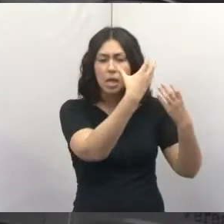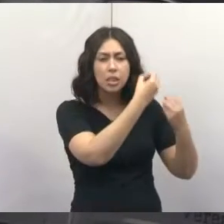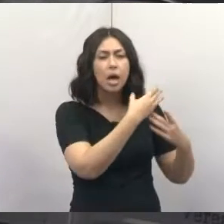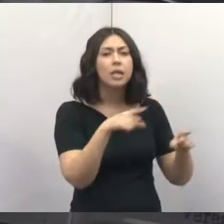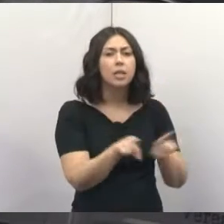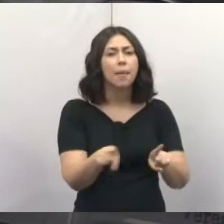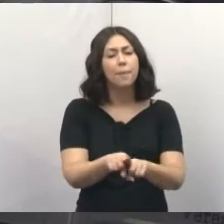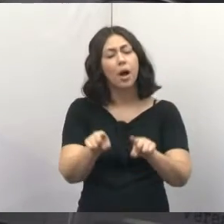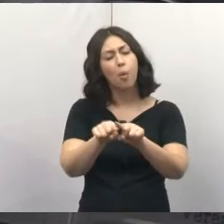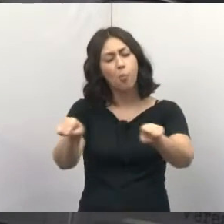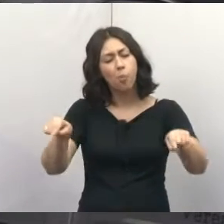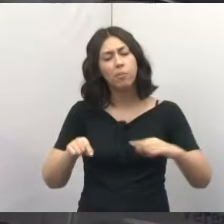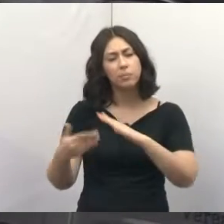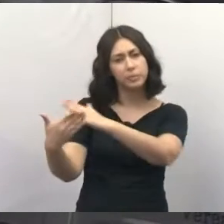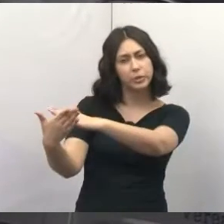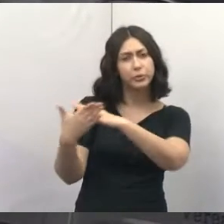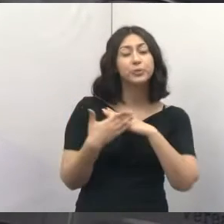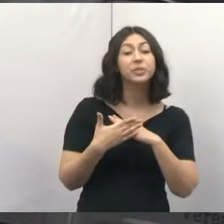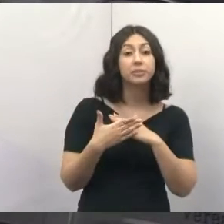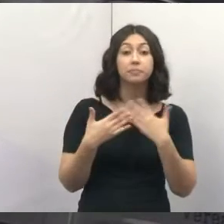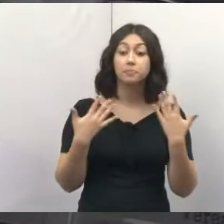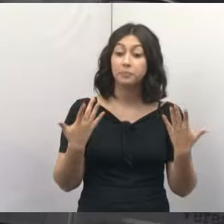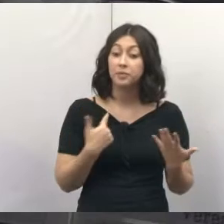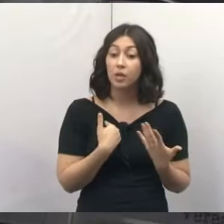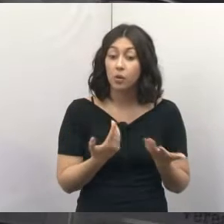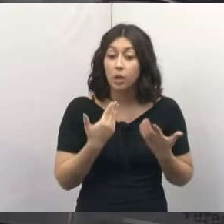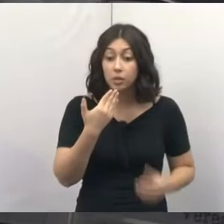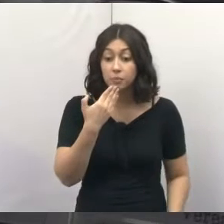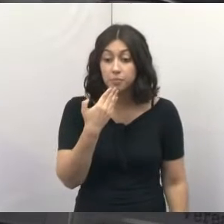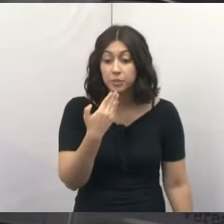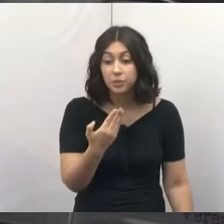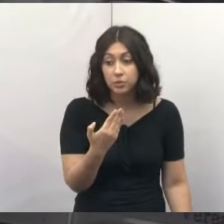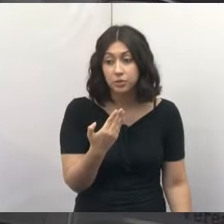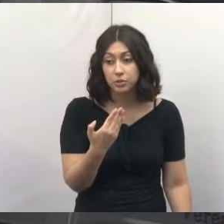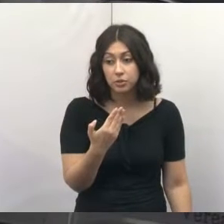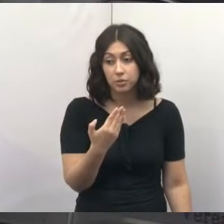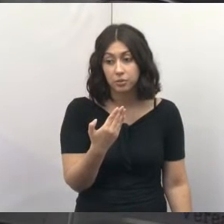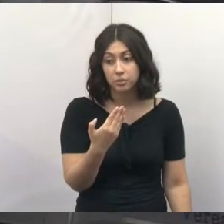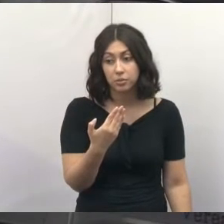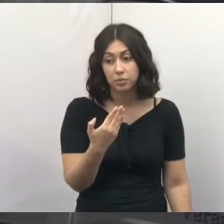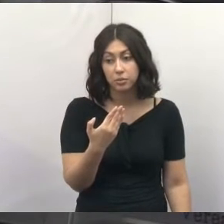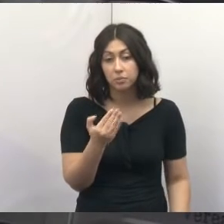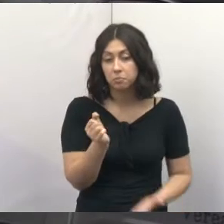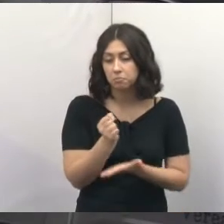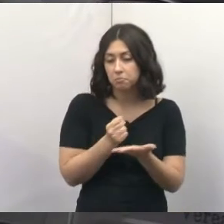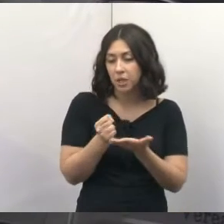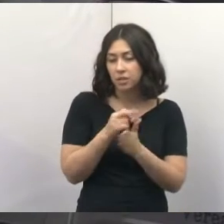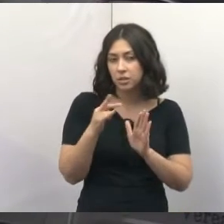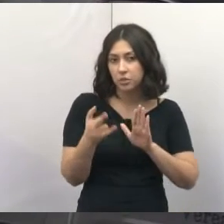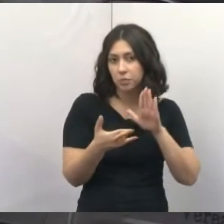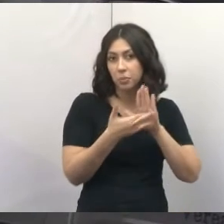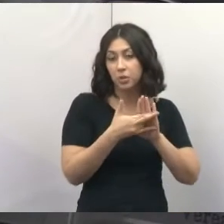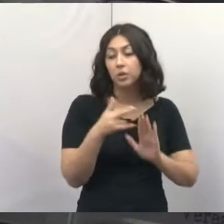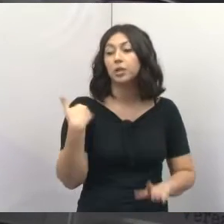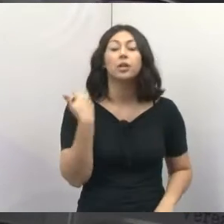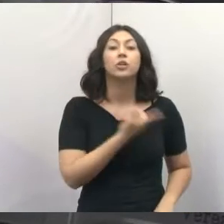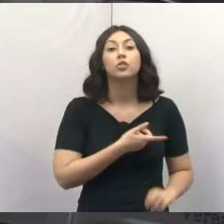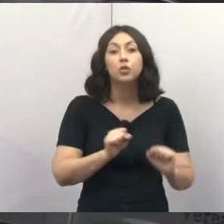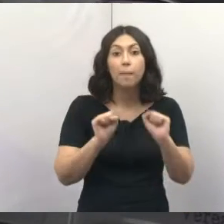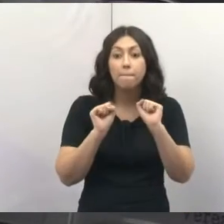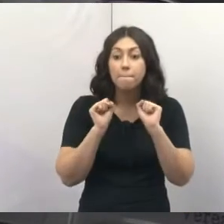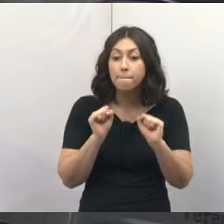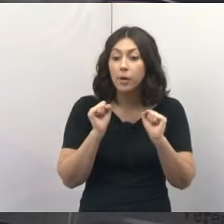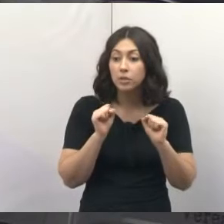meu gabinete que me auxilia. Então eu quero pedir, senhor presidente, com base no nosso regimento, que a gente possa